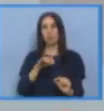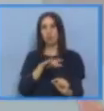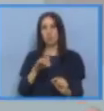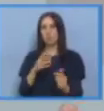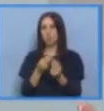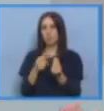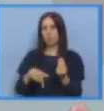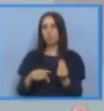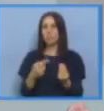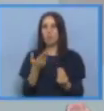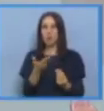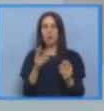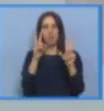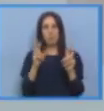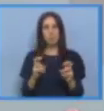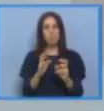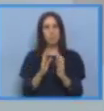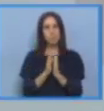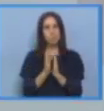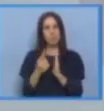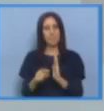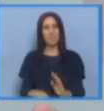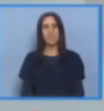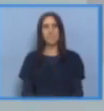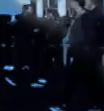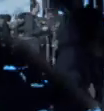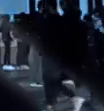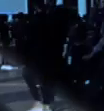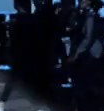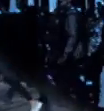mas entretanto ficam também os temas da atualidade religiosa.